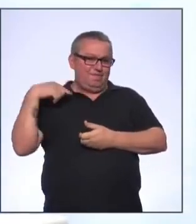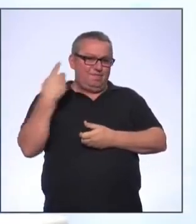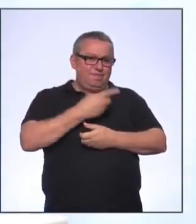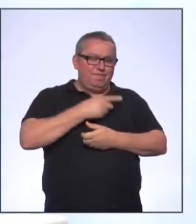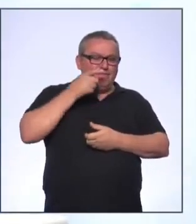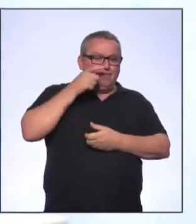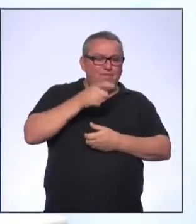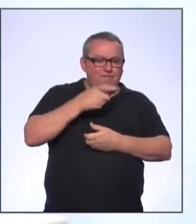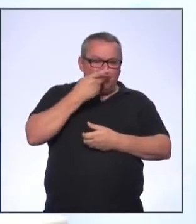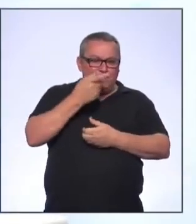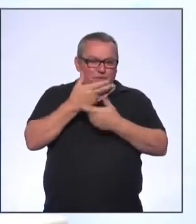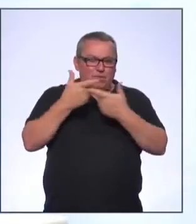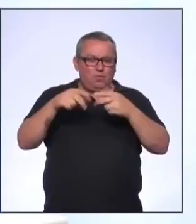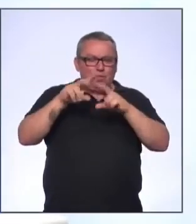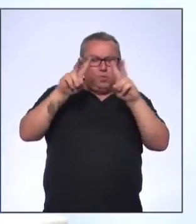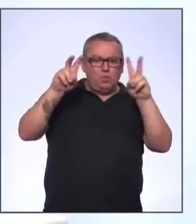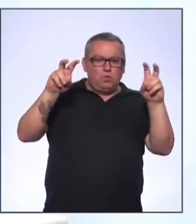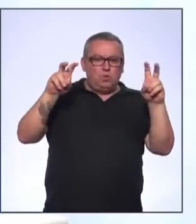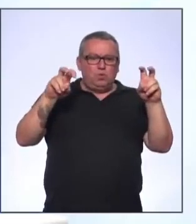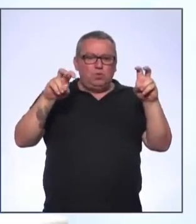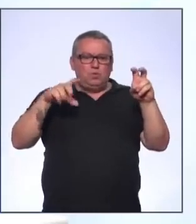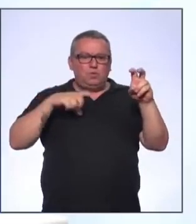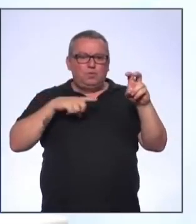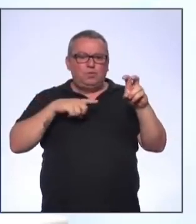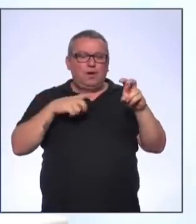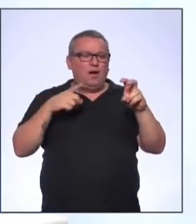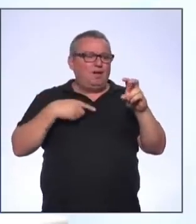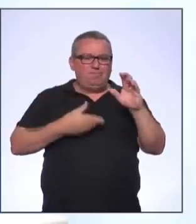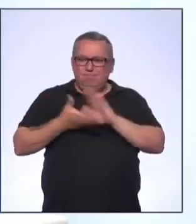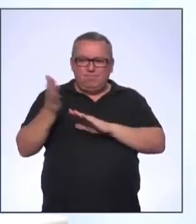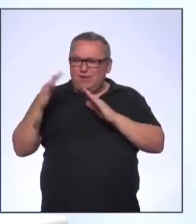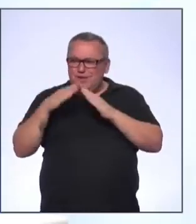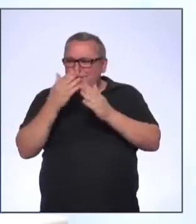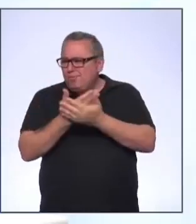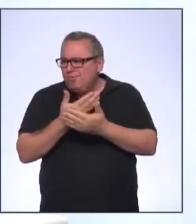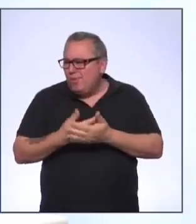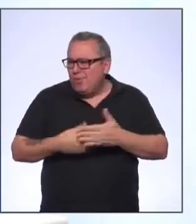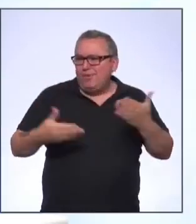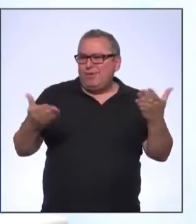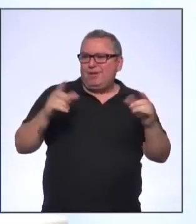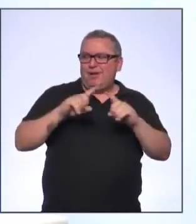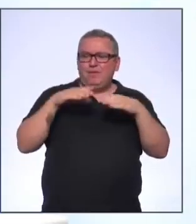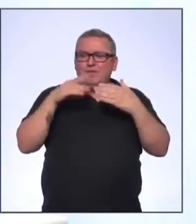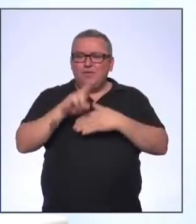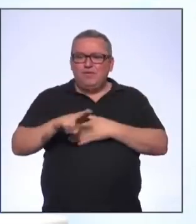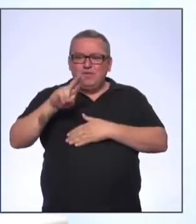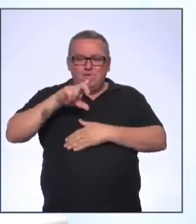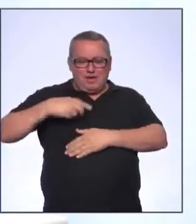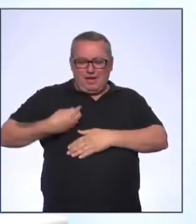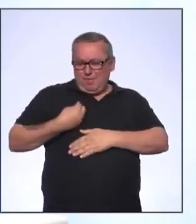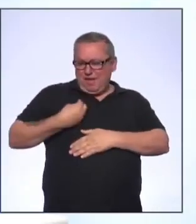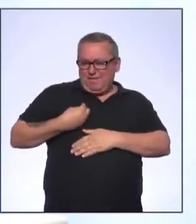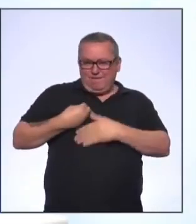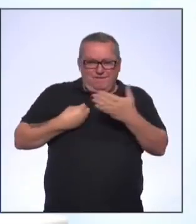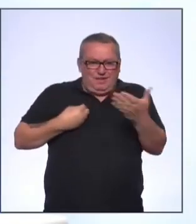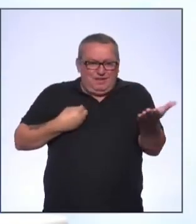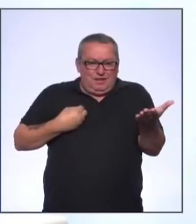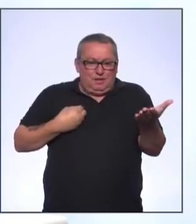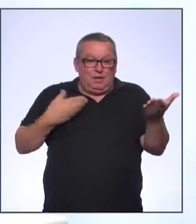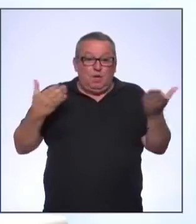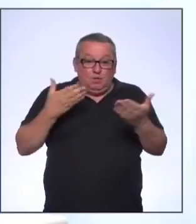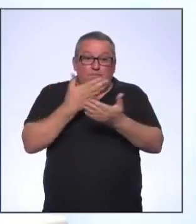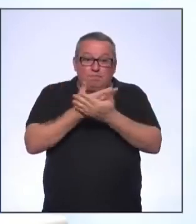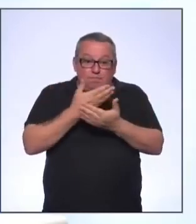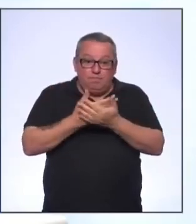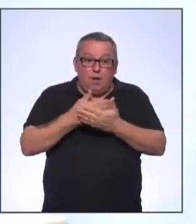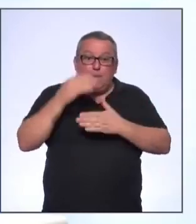vezes fala de alguns assuntos que estão, não sai da escola, nossa, quando é que eu vou usar isso na minha vida? Hoje é uma aula